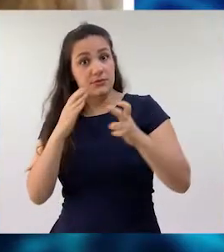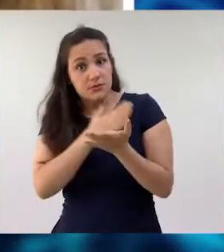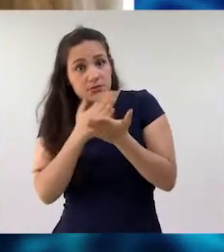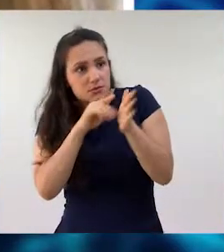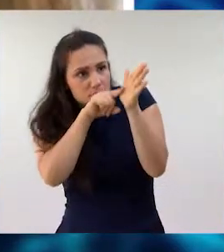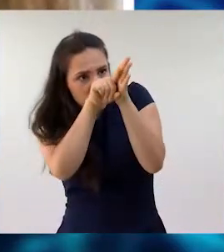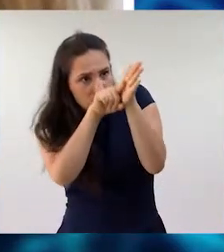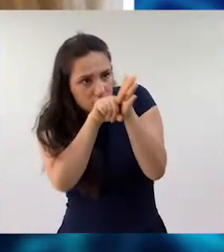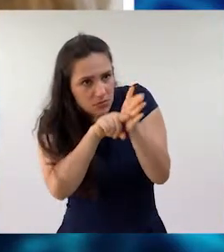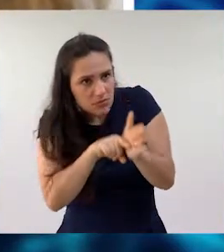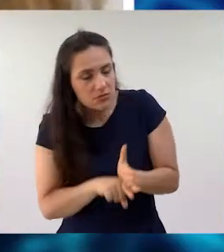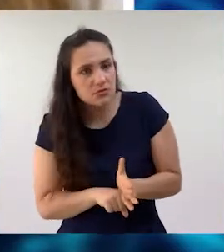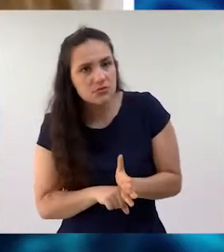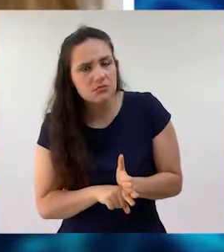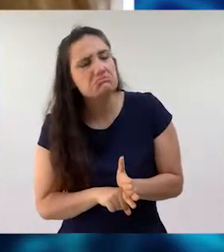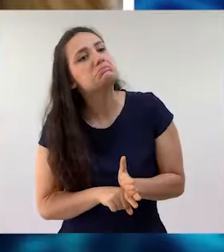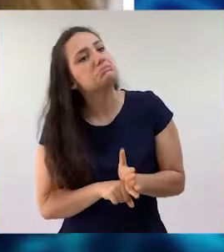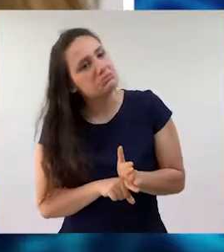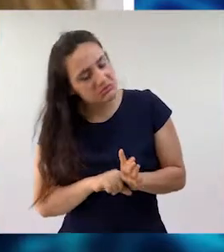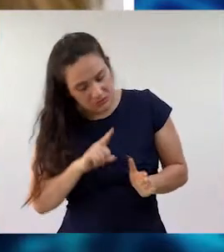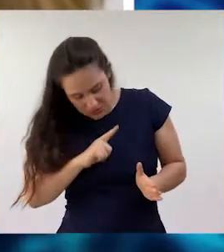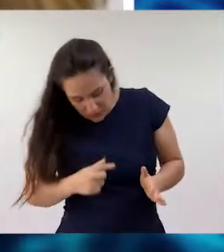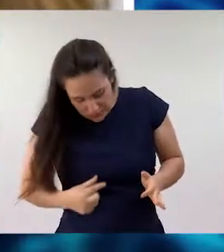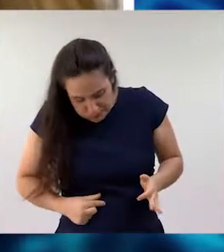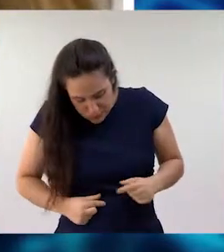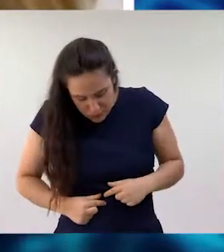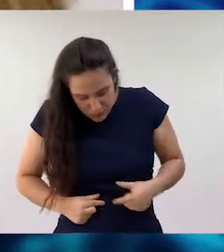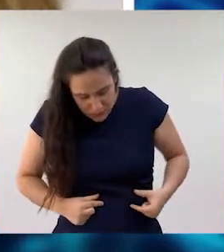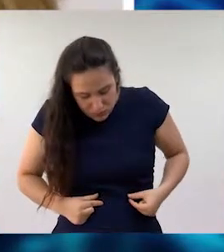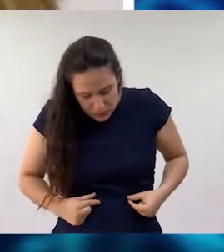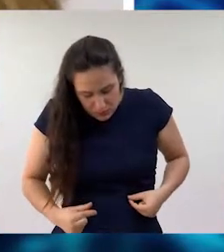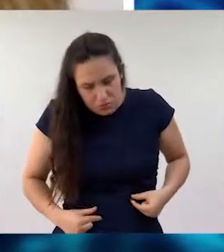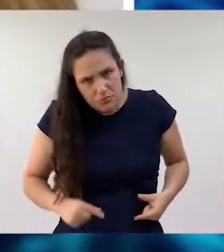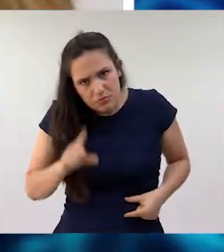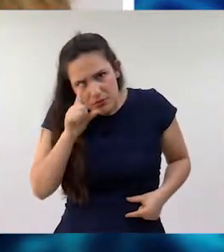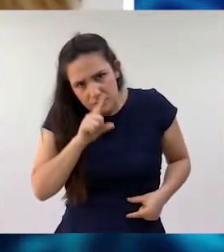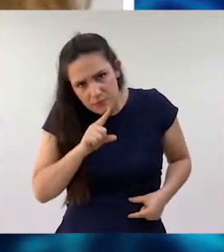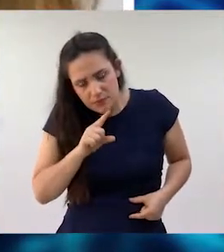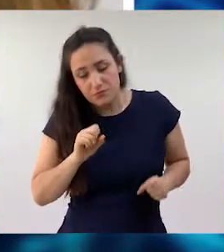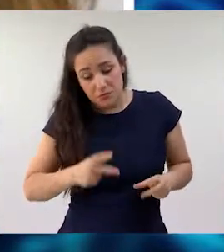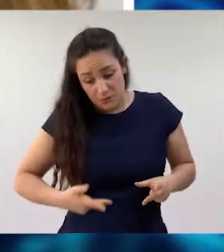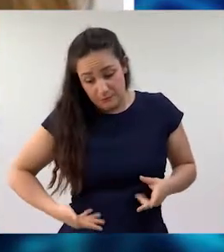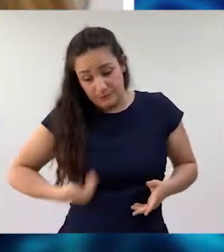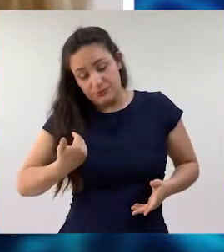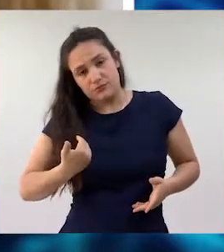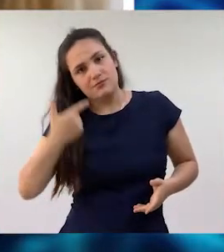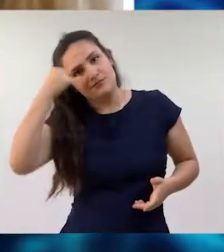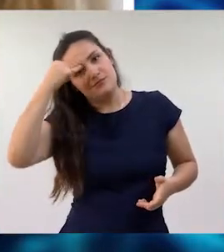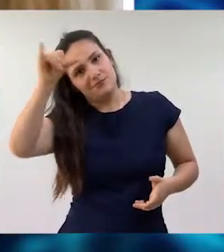anos visando detectar essas lesões benignas precursoras. E com